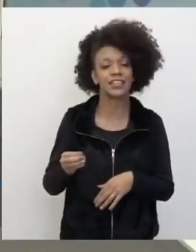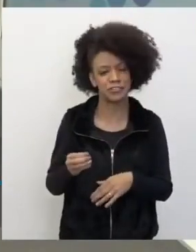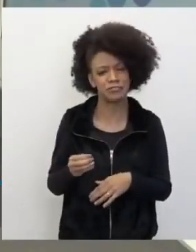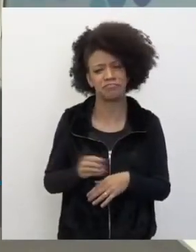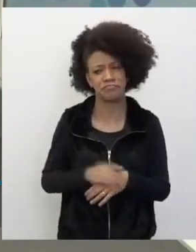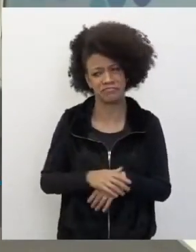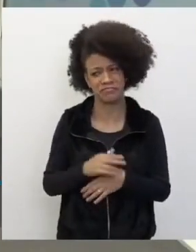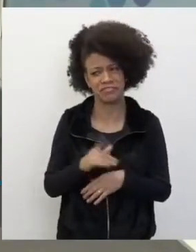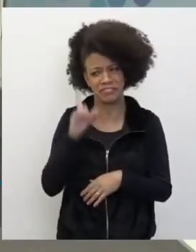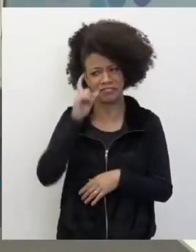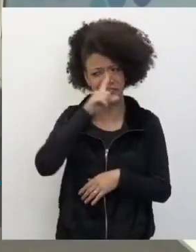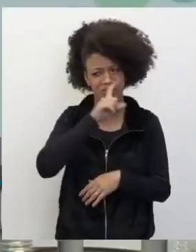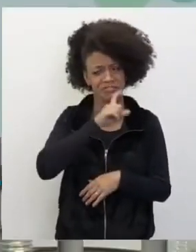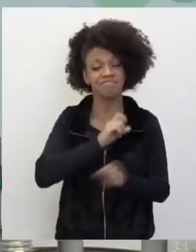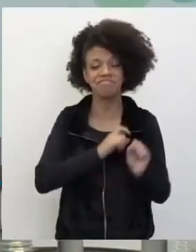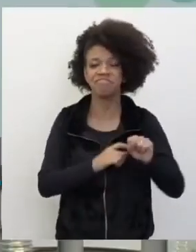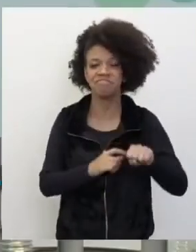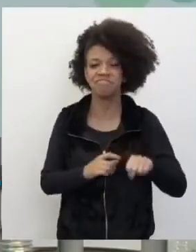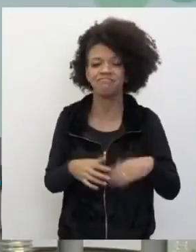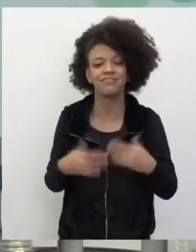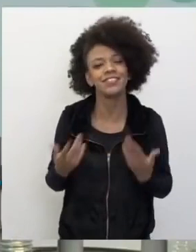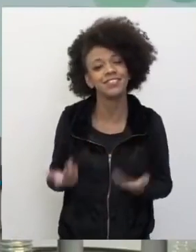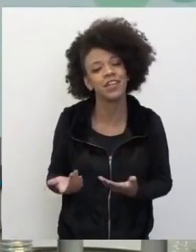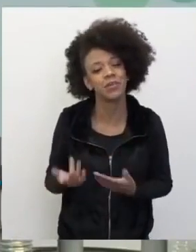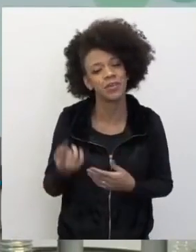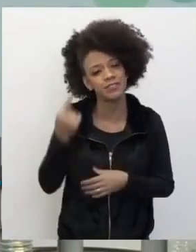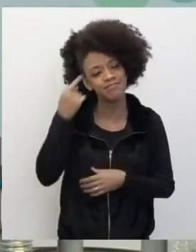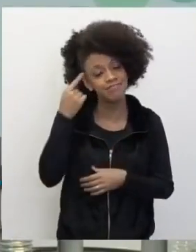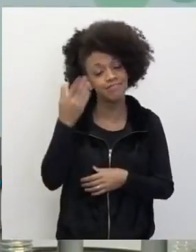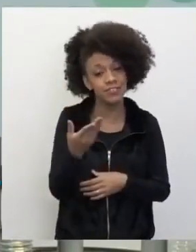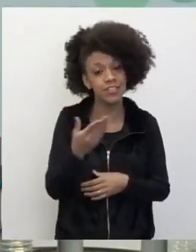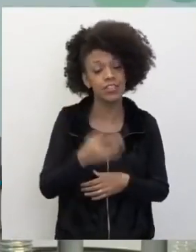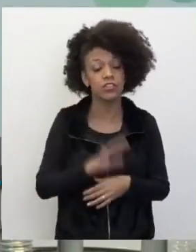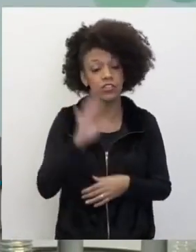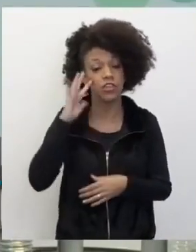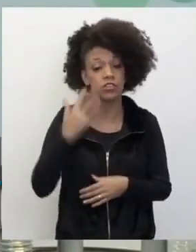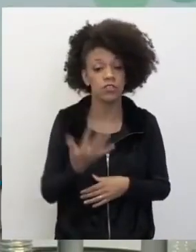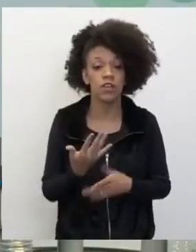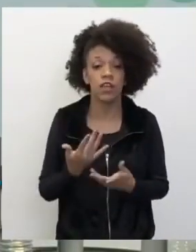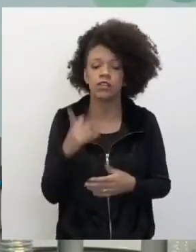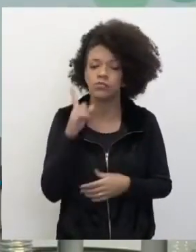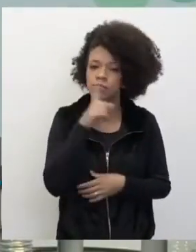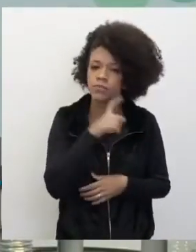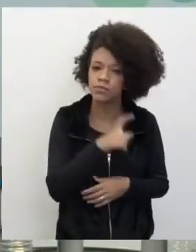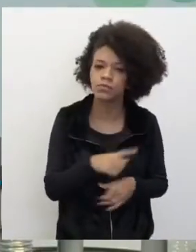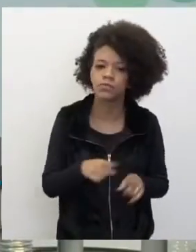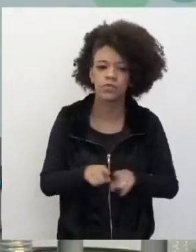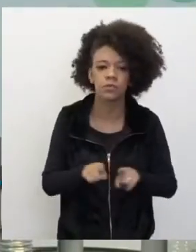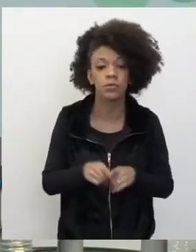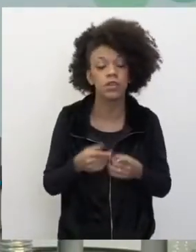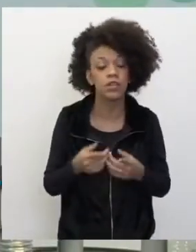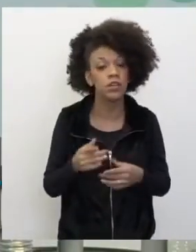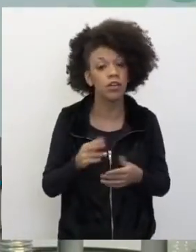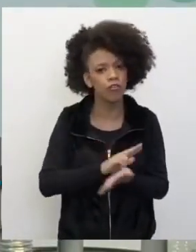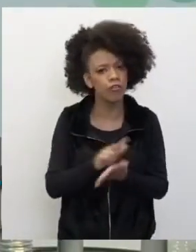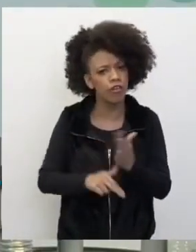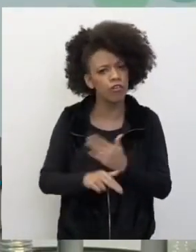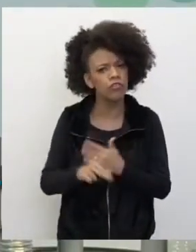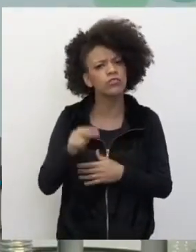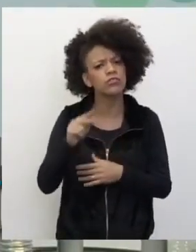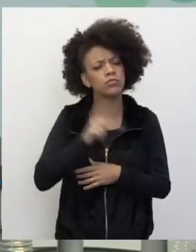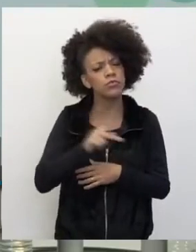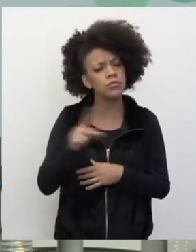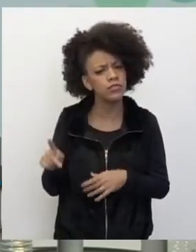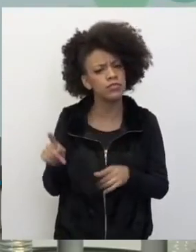Assim. Então, essa ideia, né, de resolver isso é muito difícil. E assim, muitos professores, acredito eu,